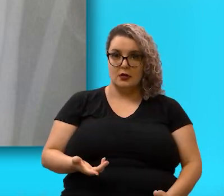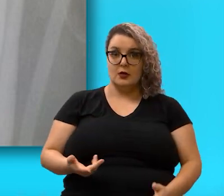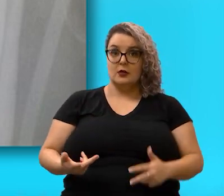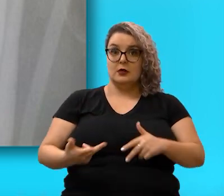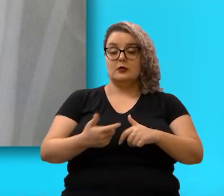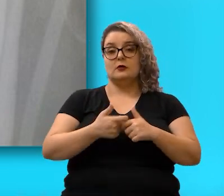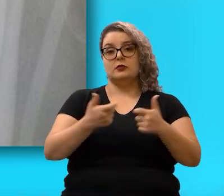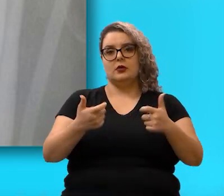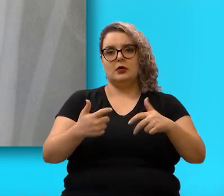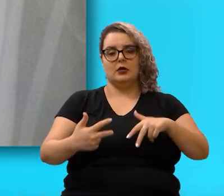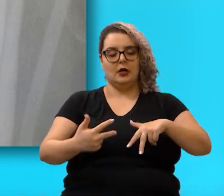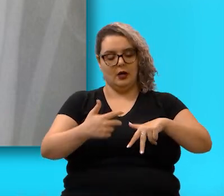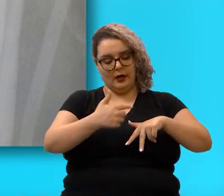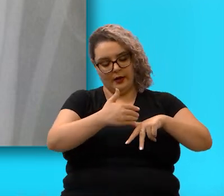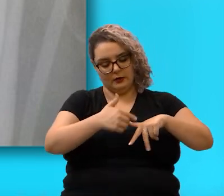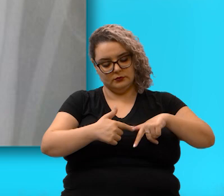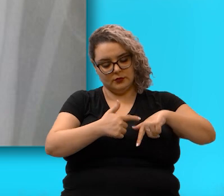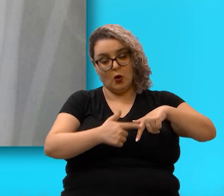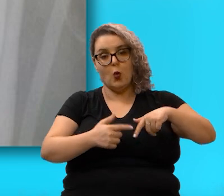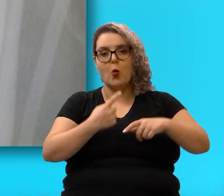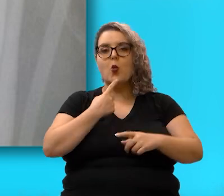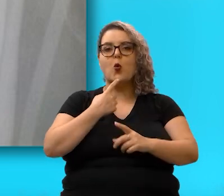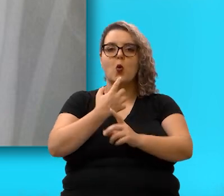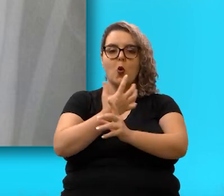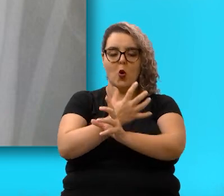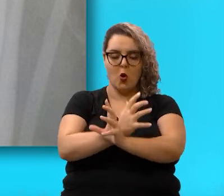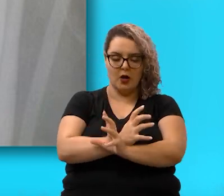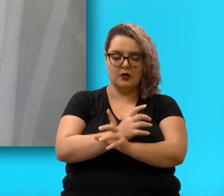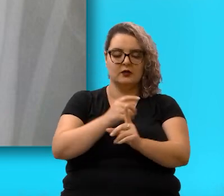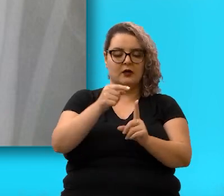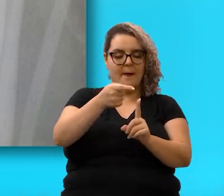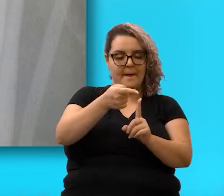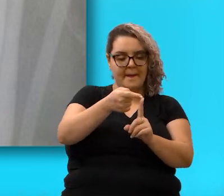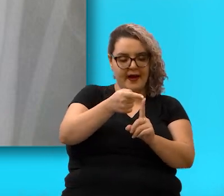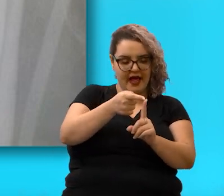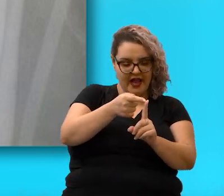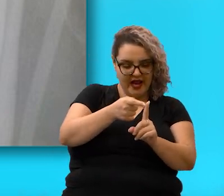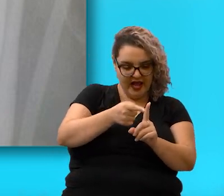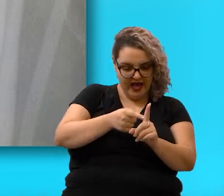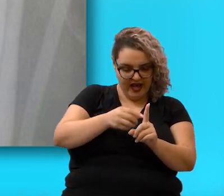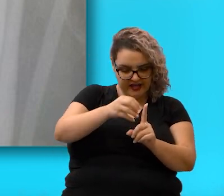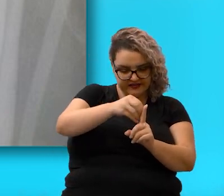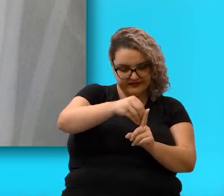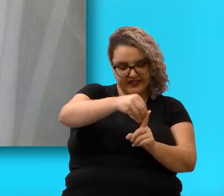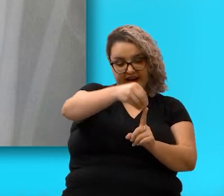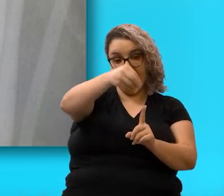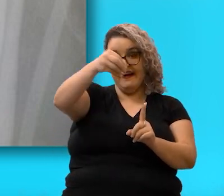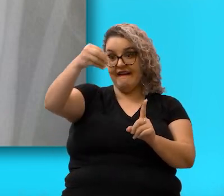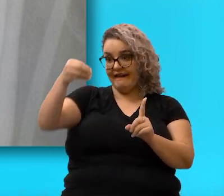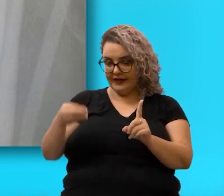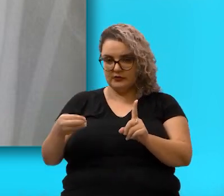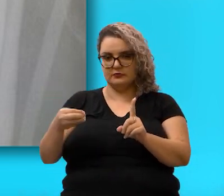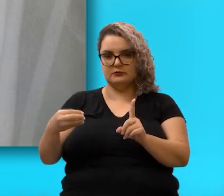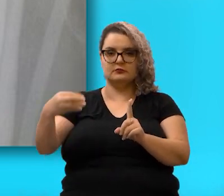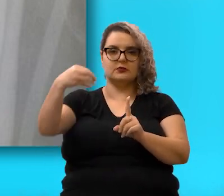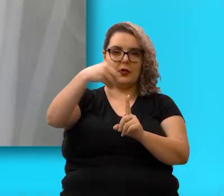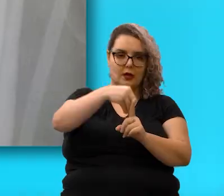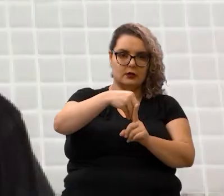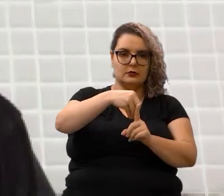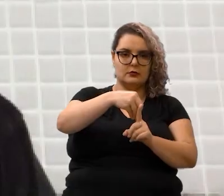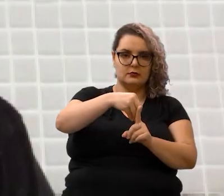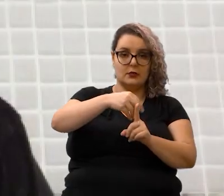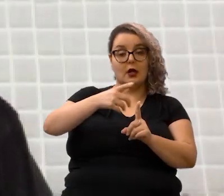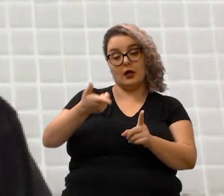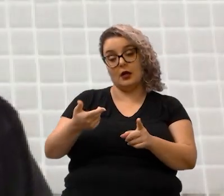cirurgia grande, que tem que abrir o fêmur para tirar a prótese antiga, é uma cirurgia muito grande. Então, essa é uma